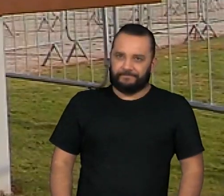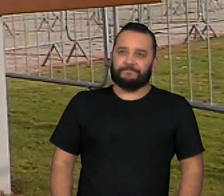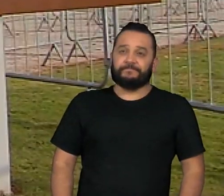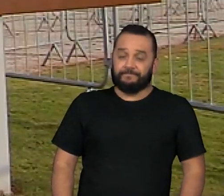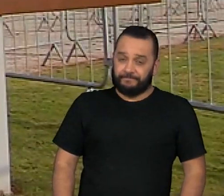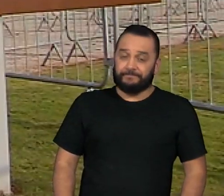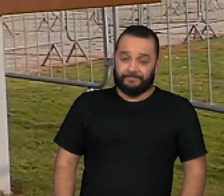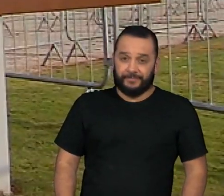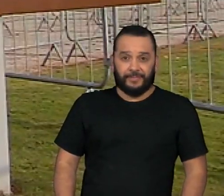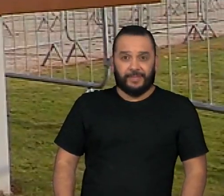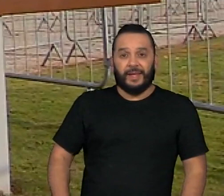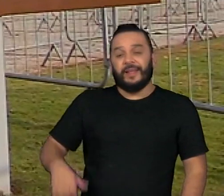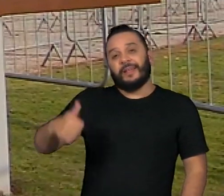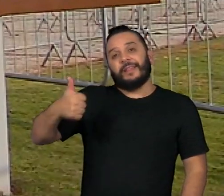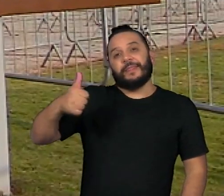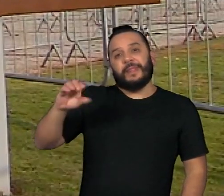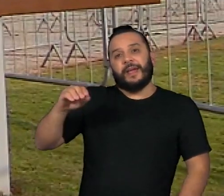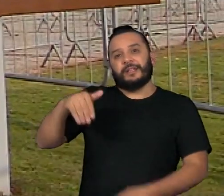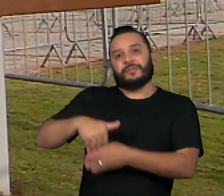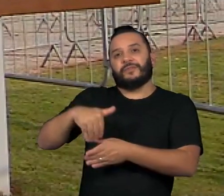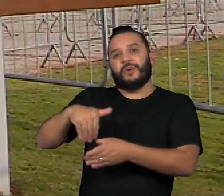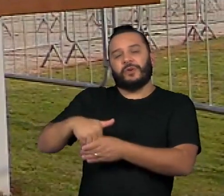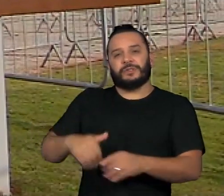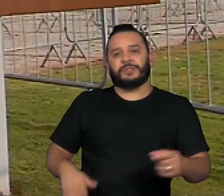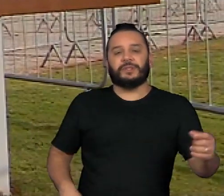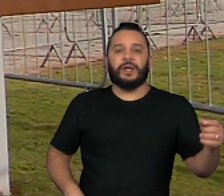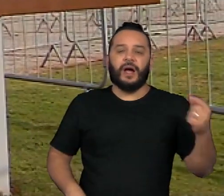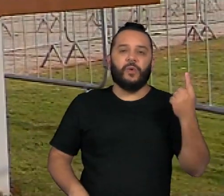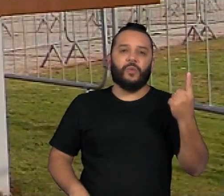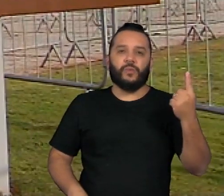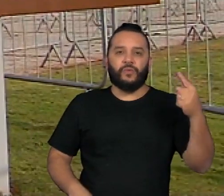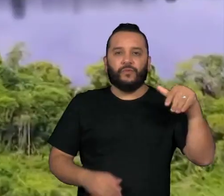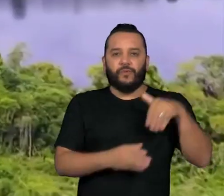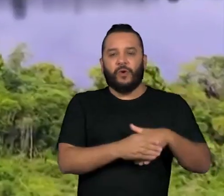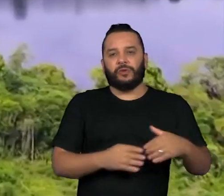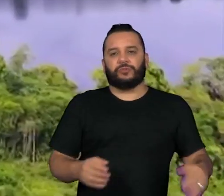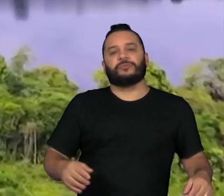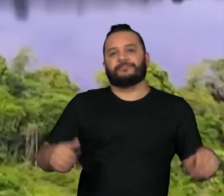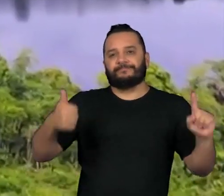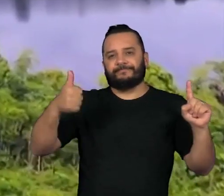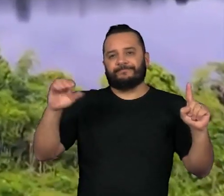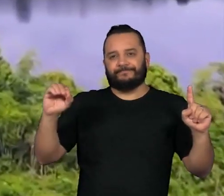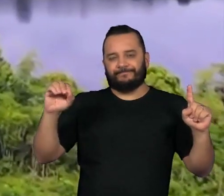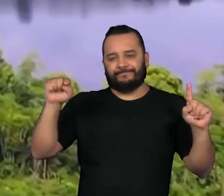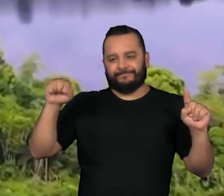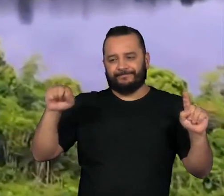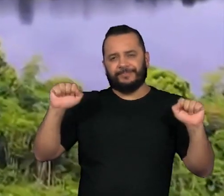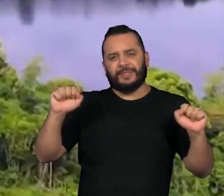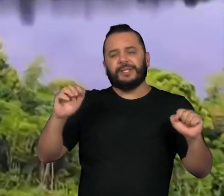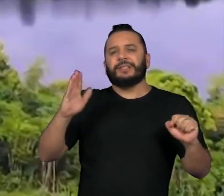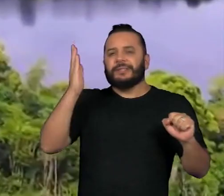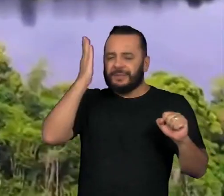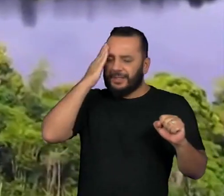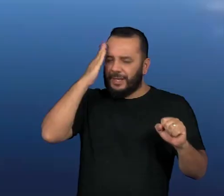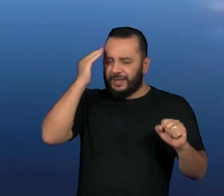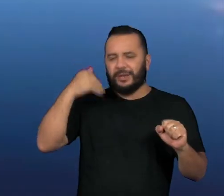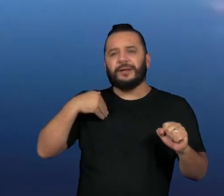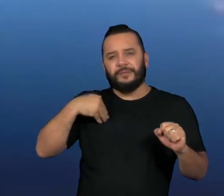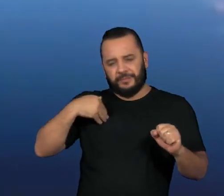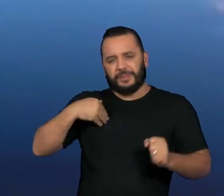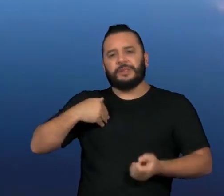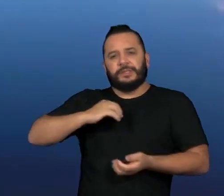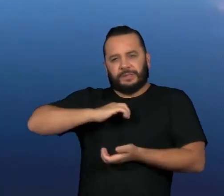Por 10 votos a 1, o Supremo Tribunal Federal reconheceu a omissão do governo Bolsonaro